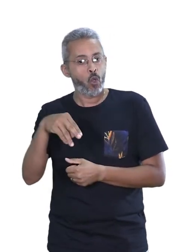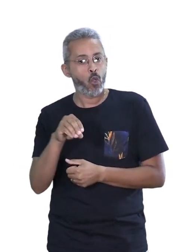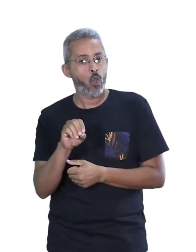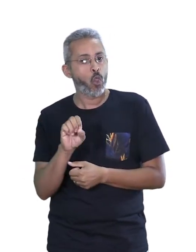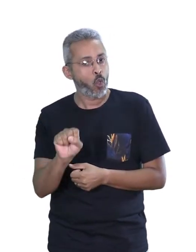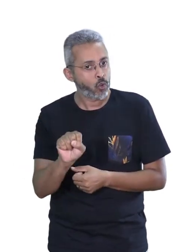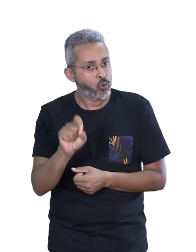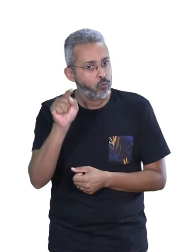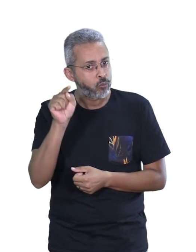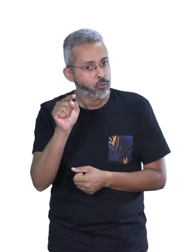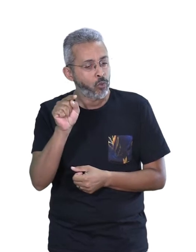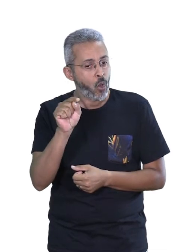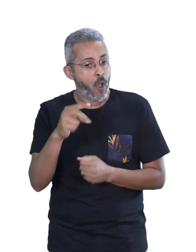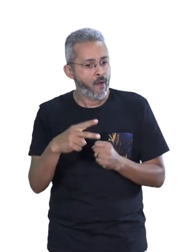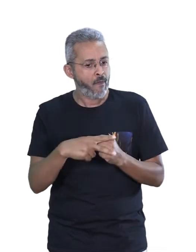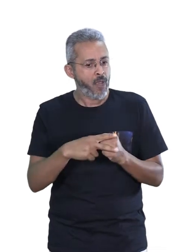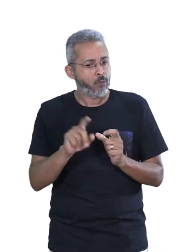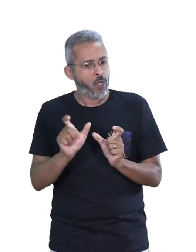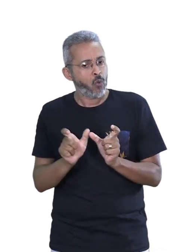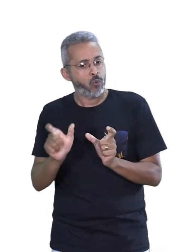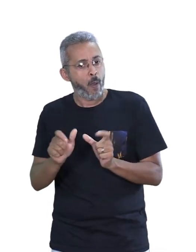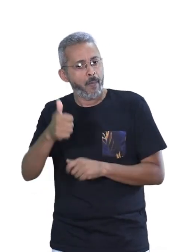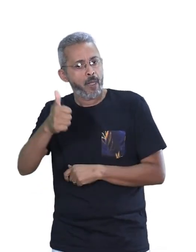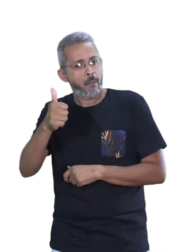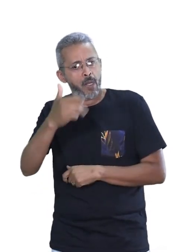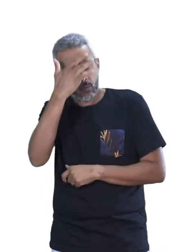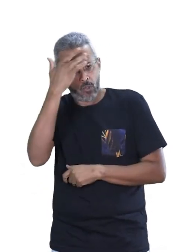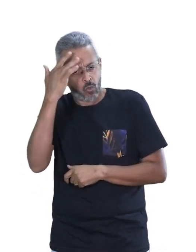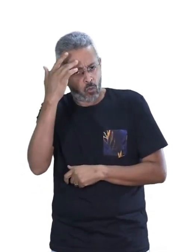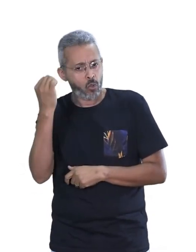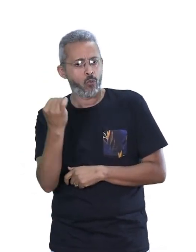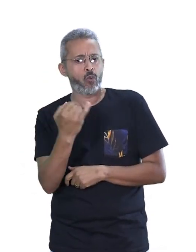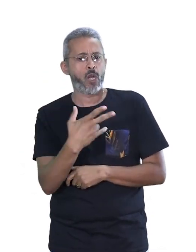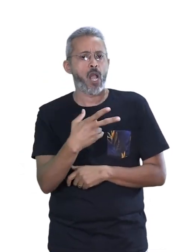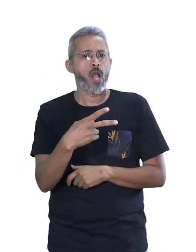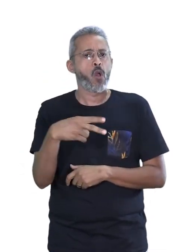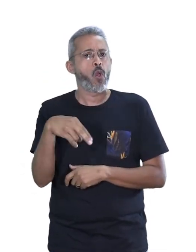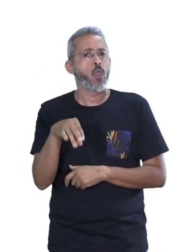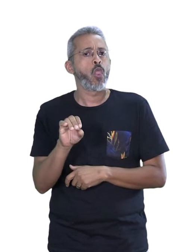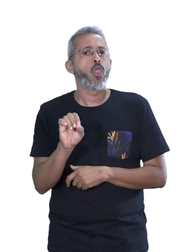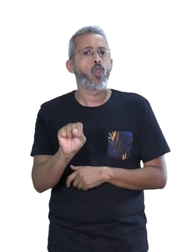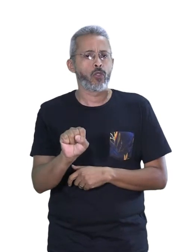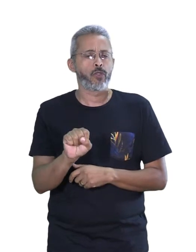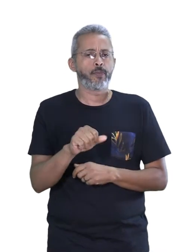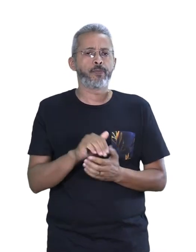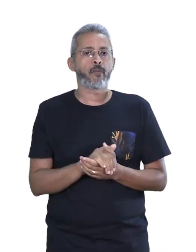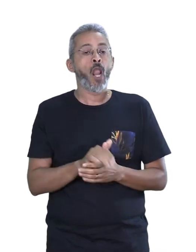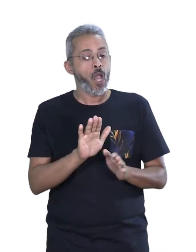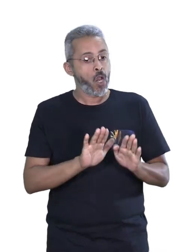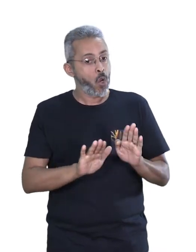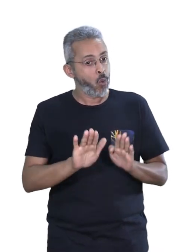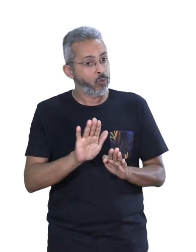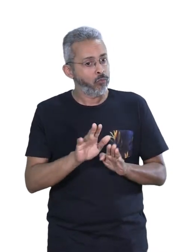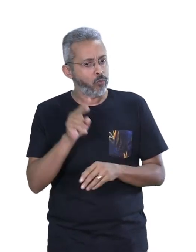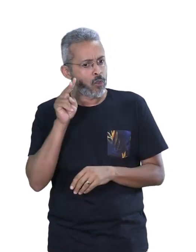nós. O verbo está conjugado na primeira pessoa do plural, nós. Bacana esse sujeito, né? Mas